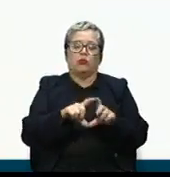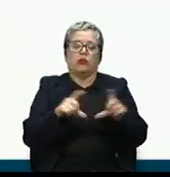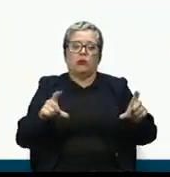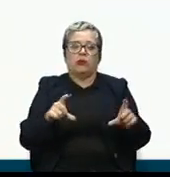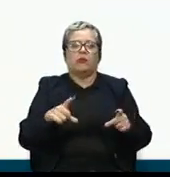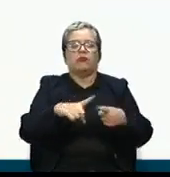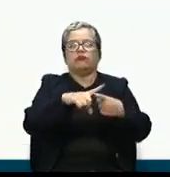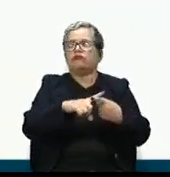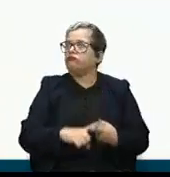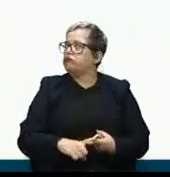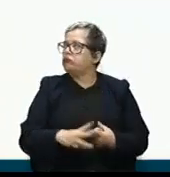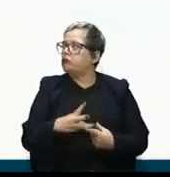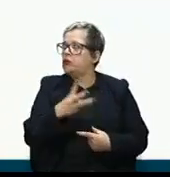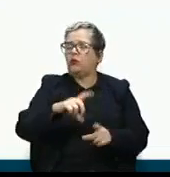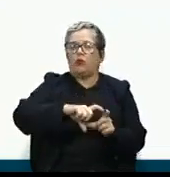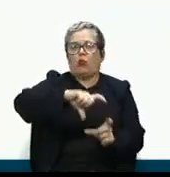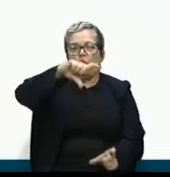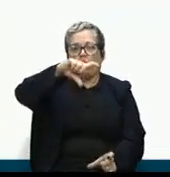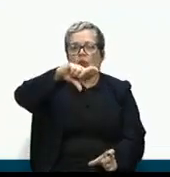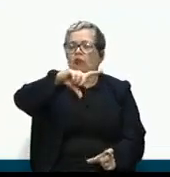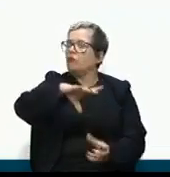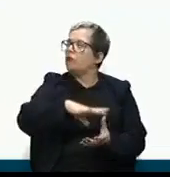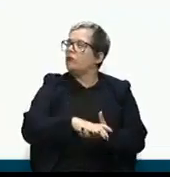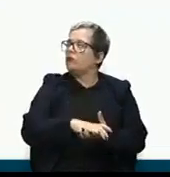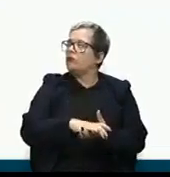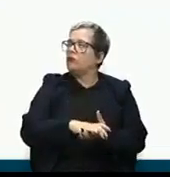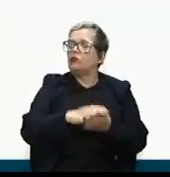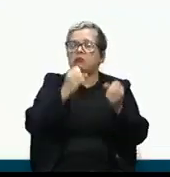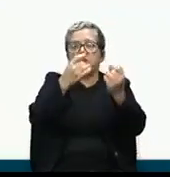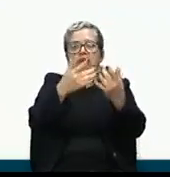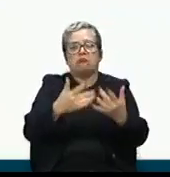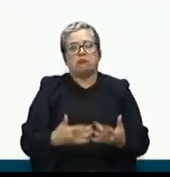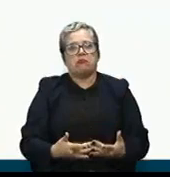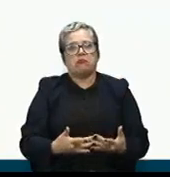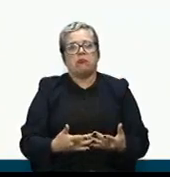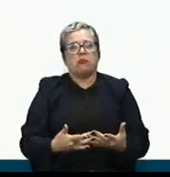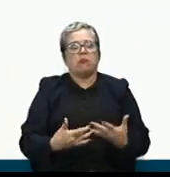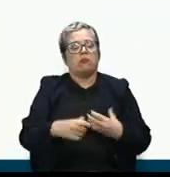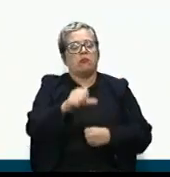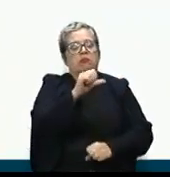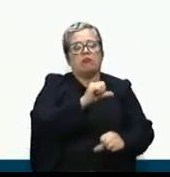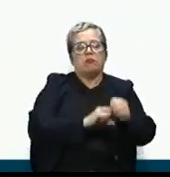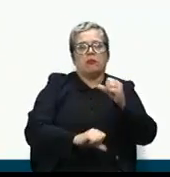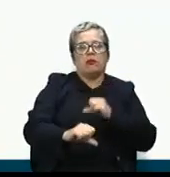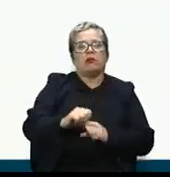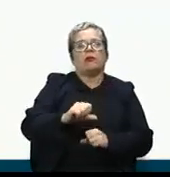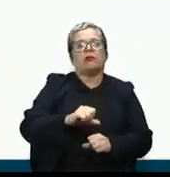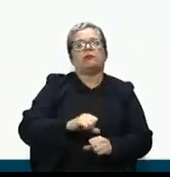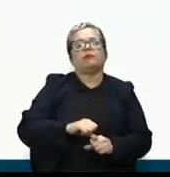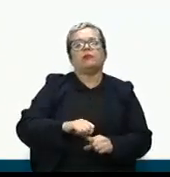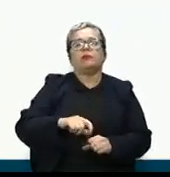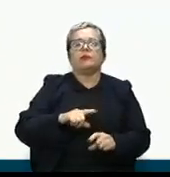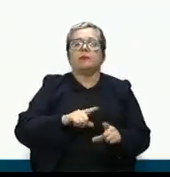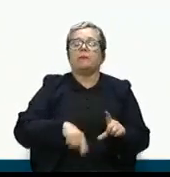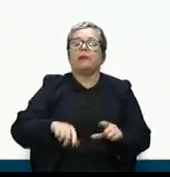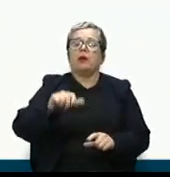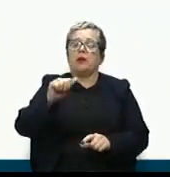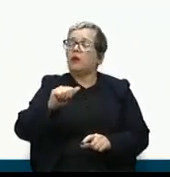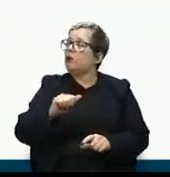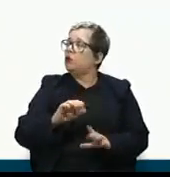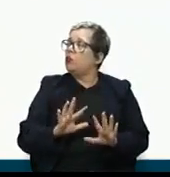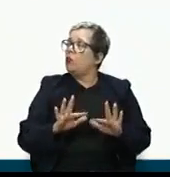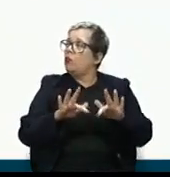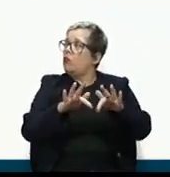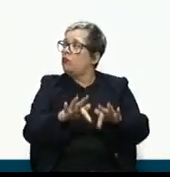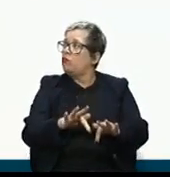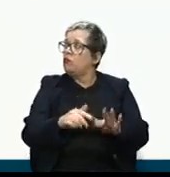por 3 colunas. Então, nós determinamos a transposta de A. E o último caso que